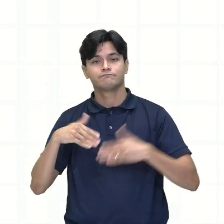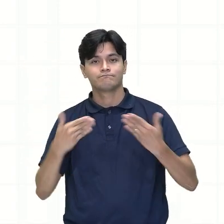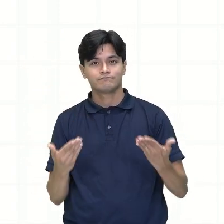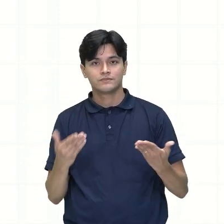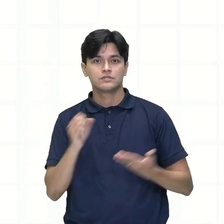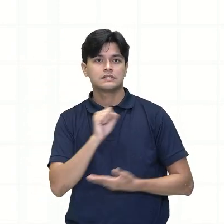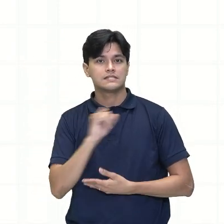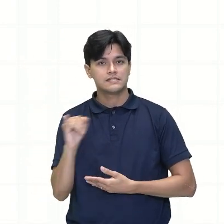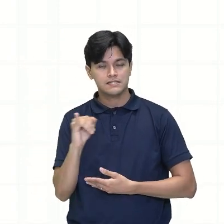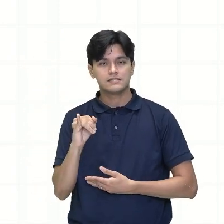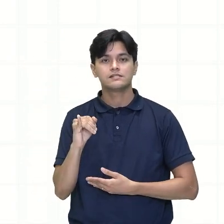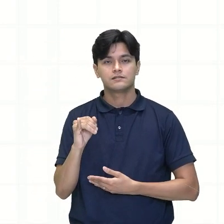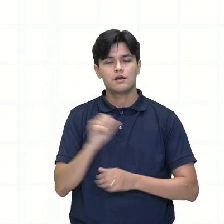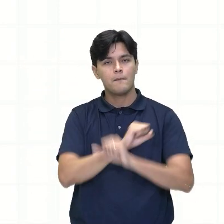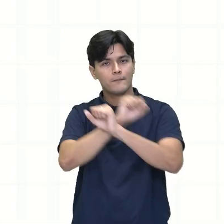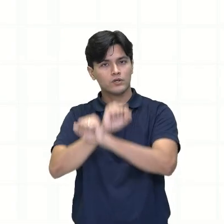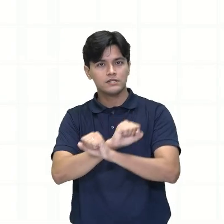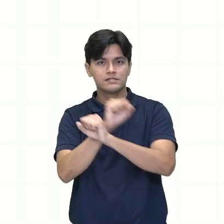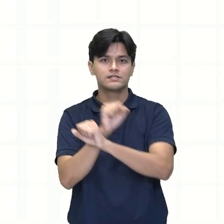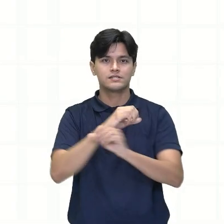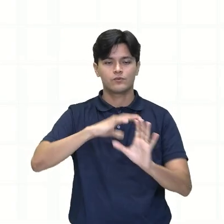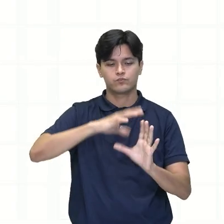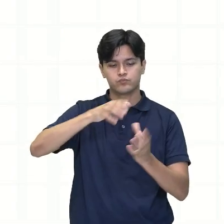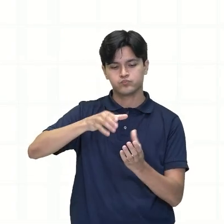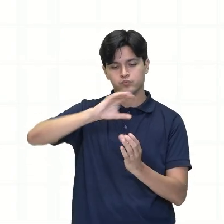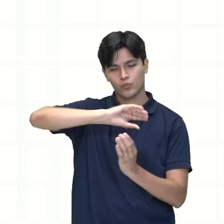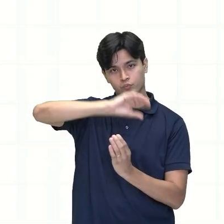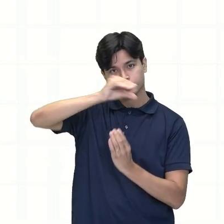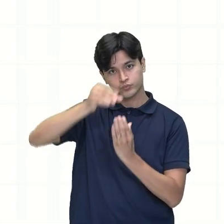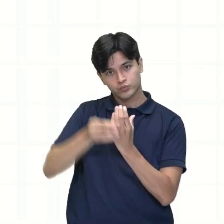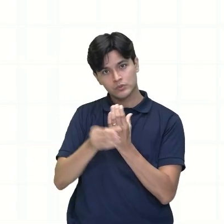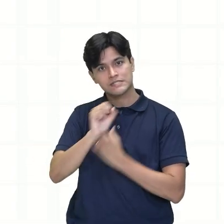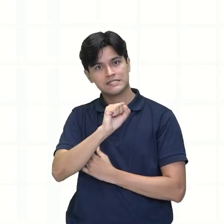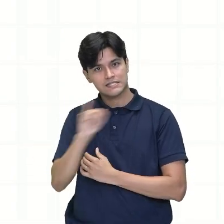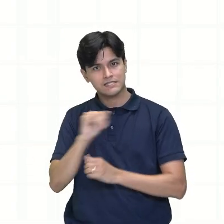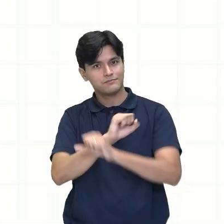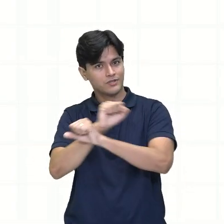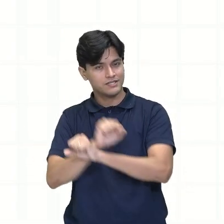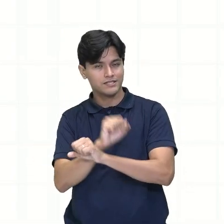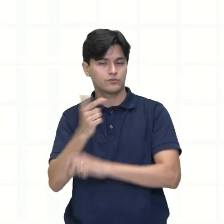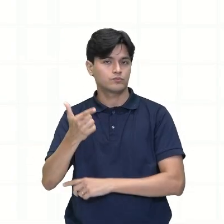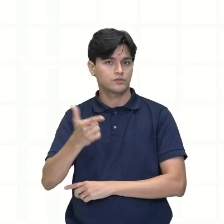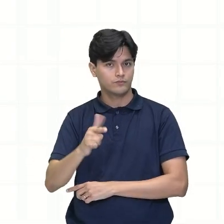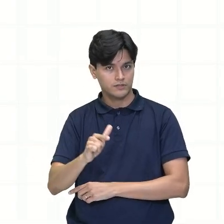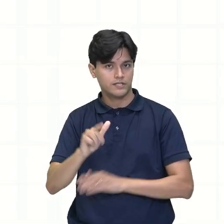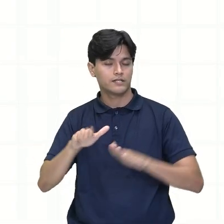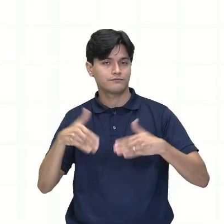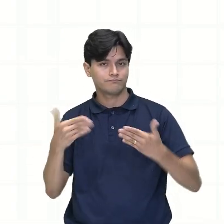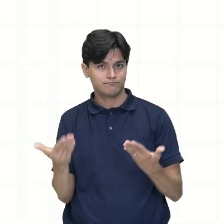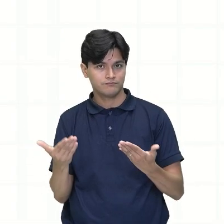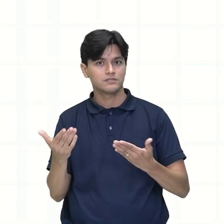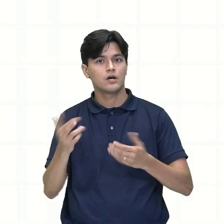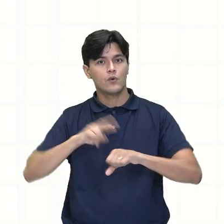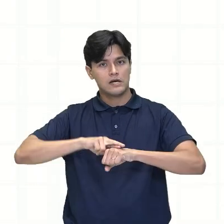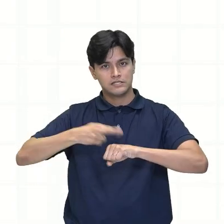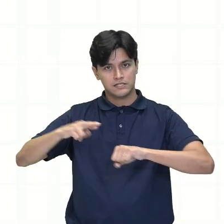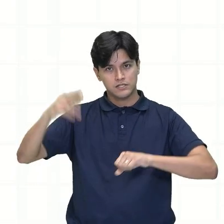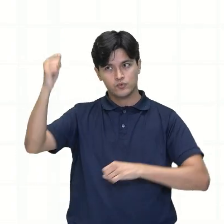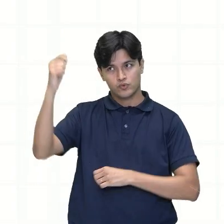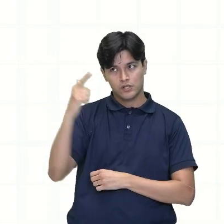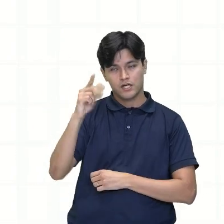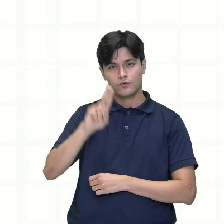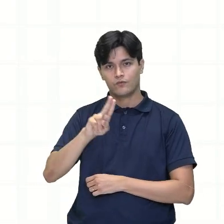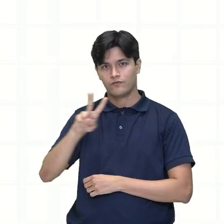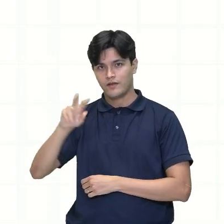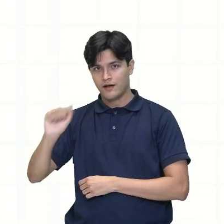essa proteção da camada de ozônio, os raios solares UVA e UVB que atingirem,